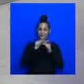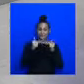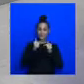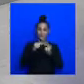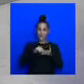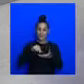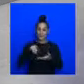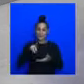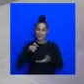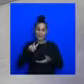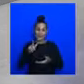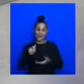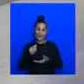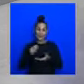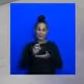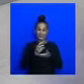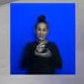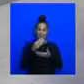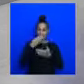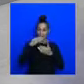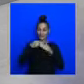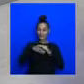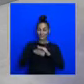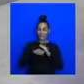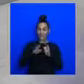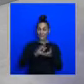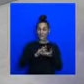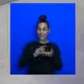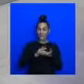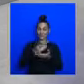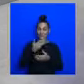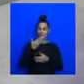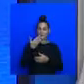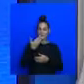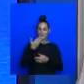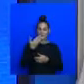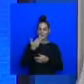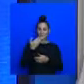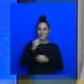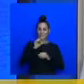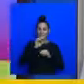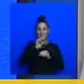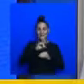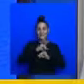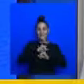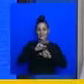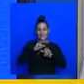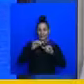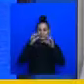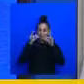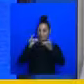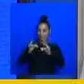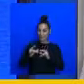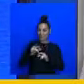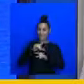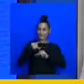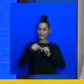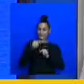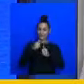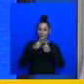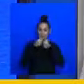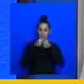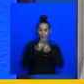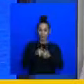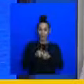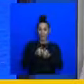Sorte, Mega Sena, Quina, Time Mania e Loto Fácil. Cada detalhe dos demais sorteios você acompanha ao vivo